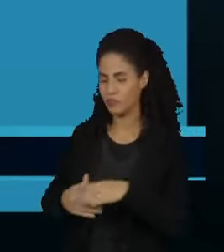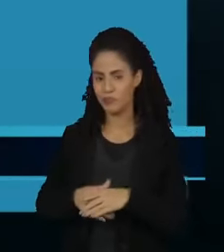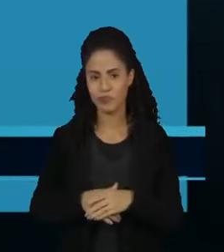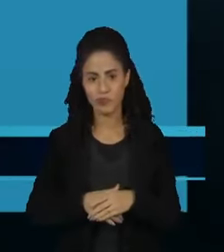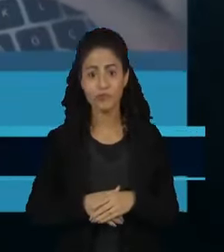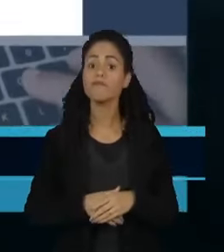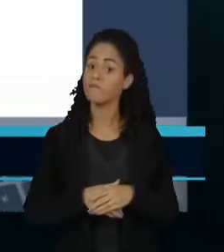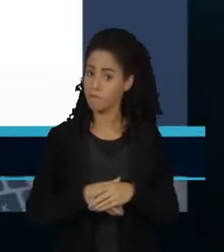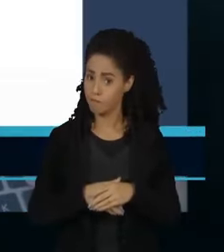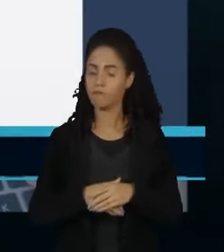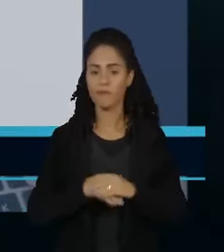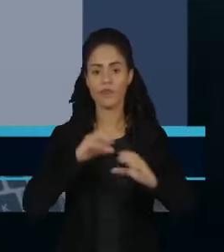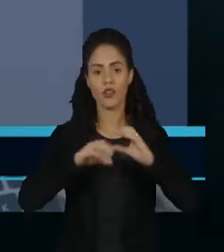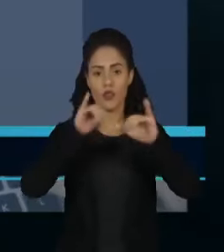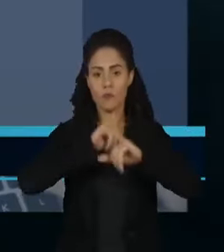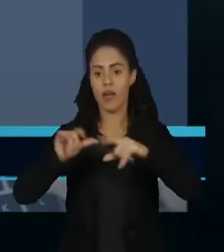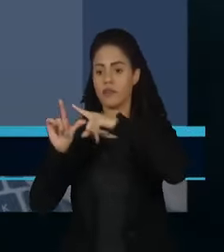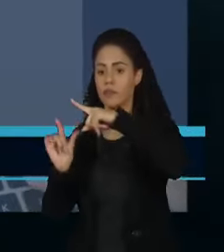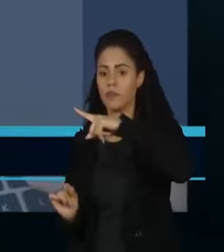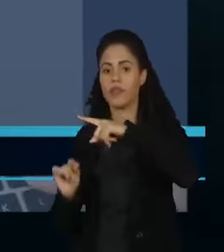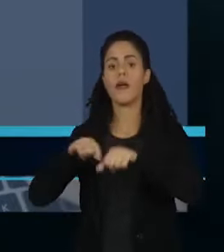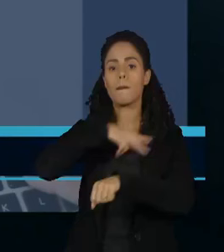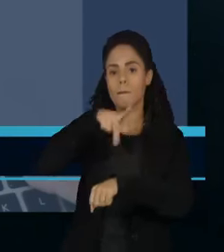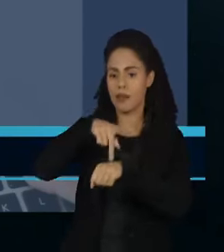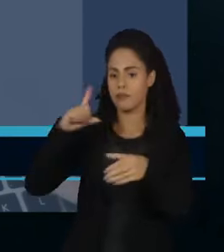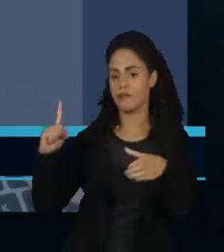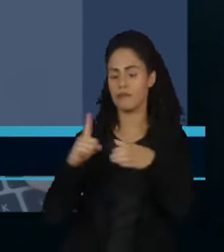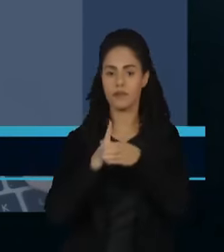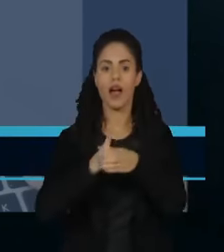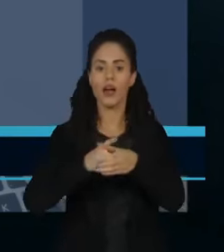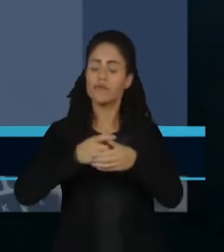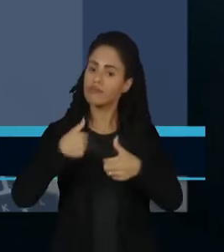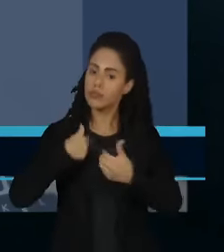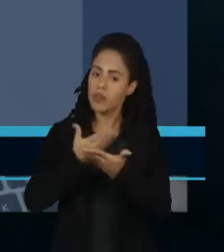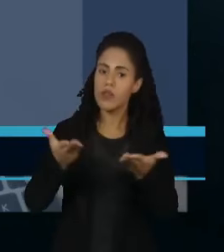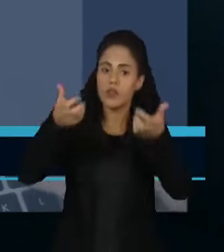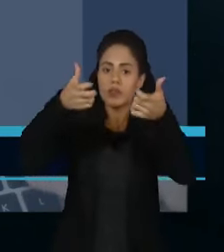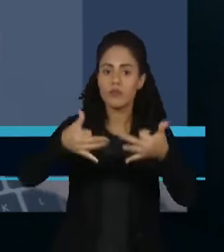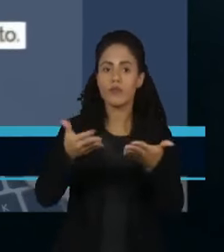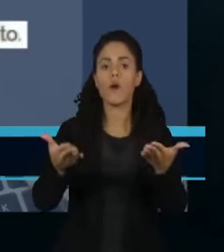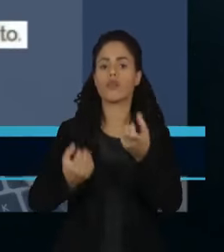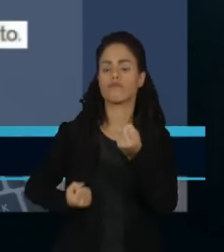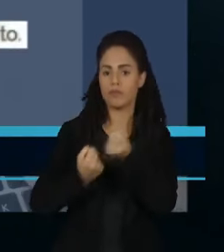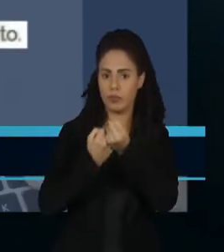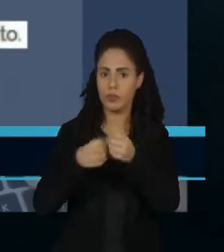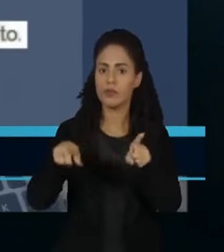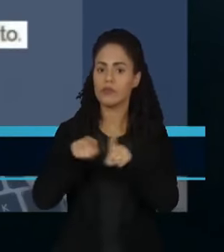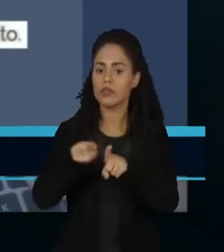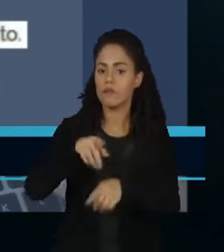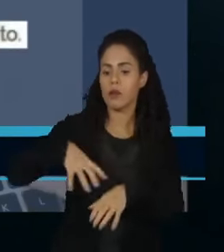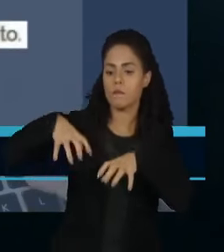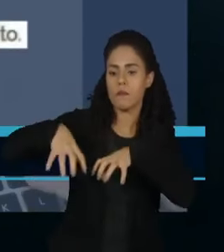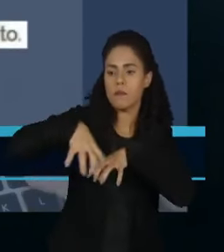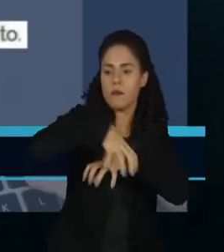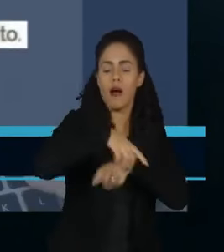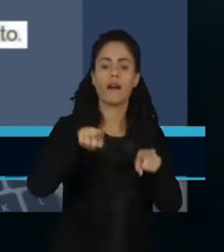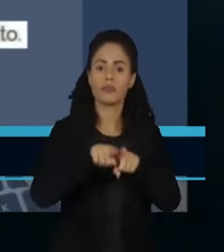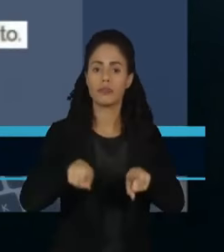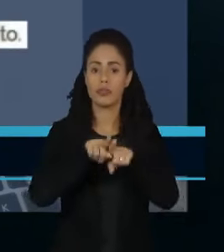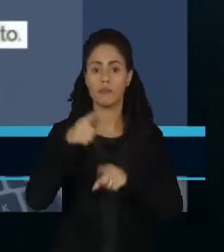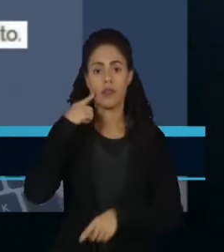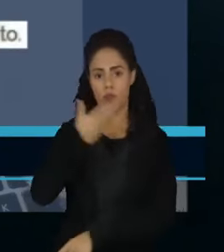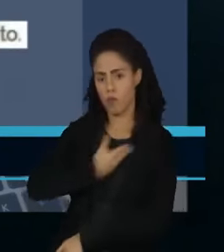Em comunicado, o Mercosul e países associados expressaram solidariedade e apoio à institucionalidade democrática